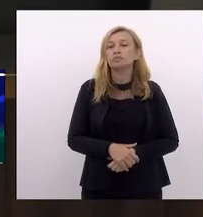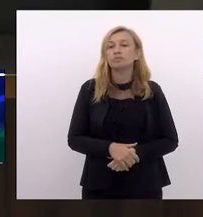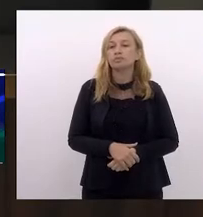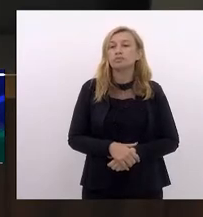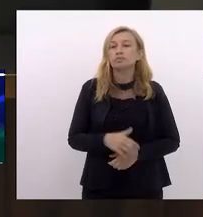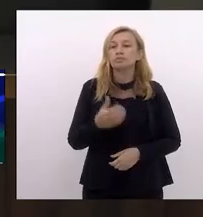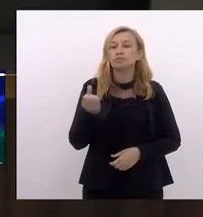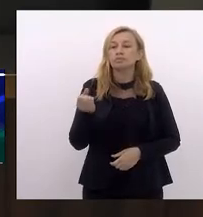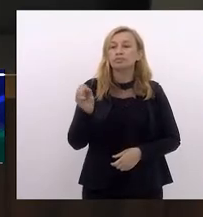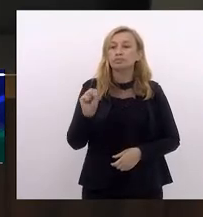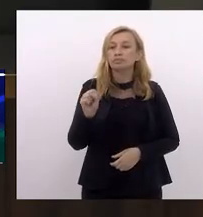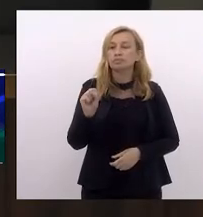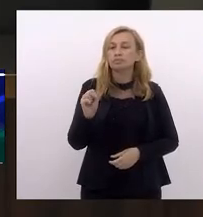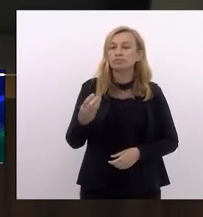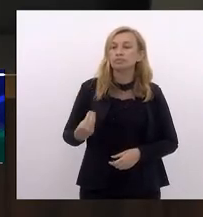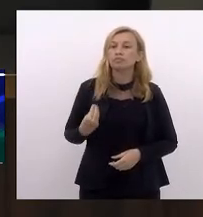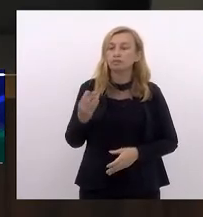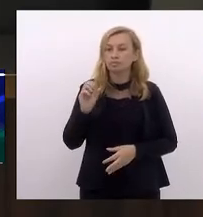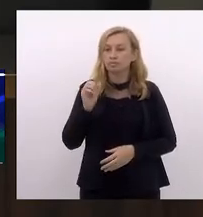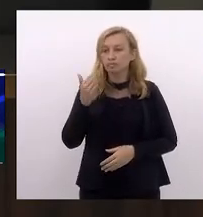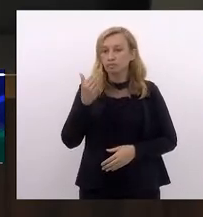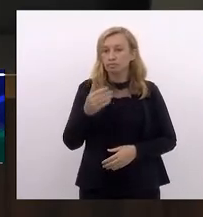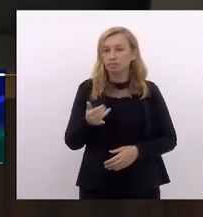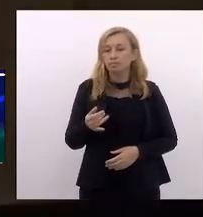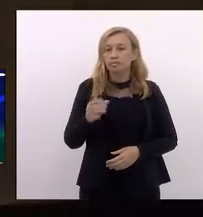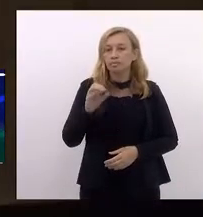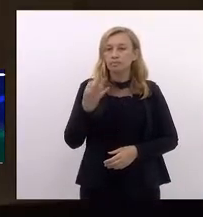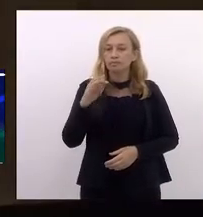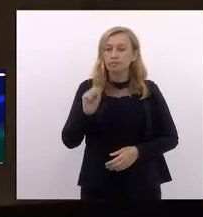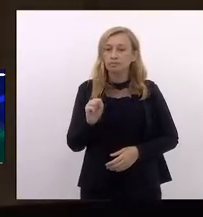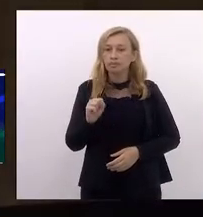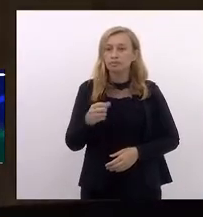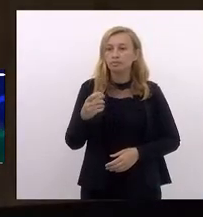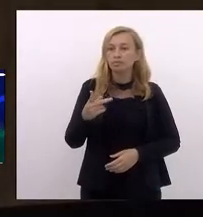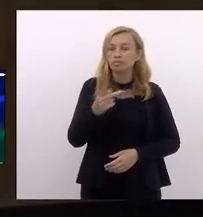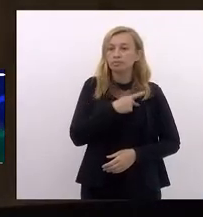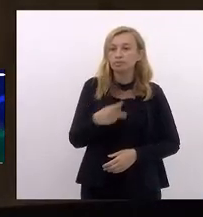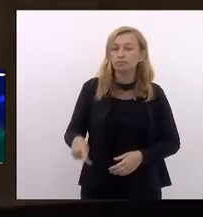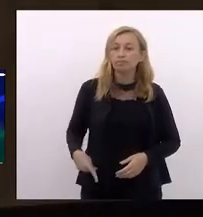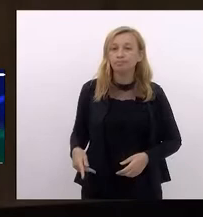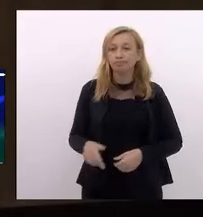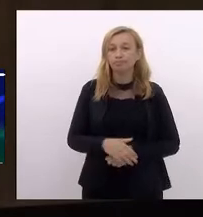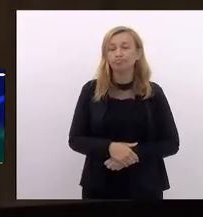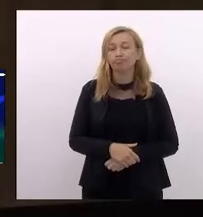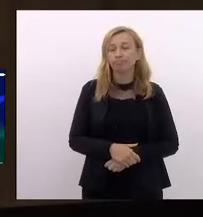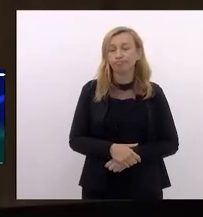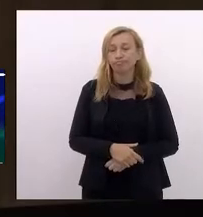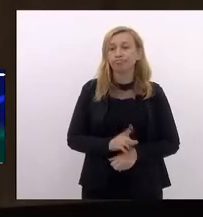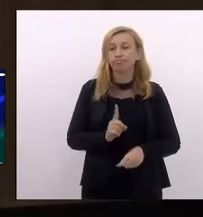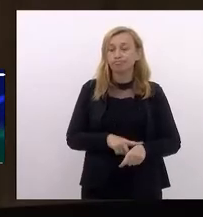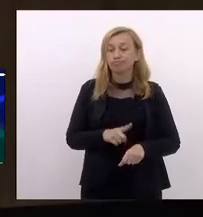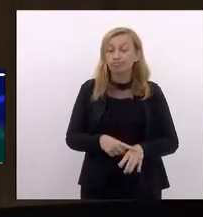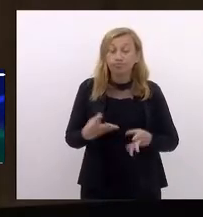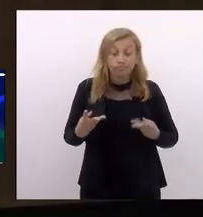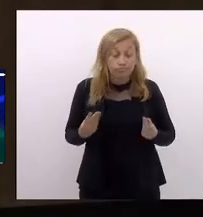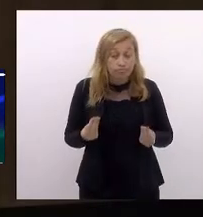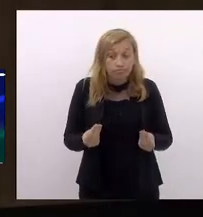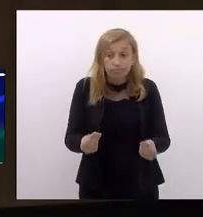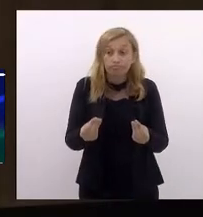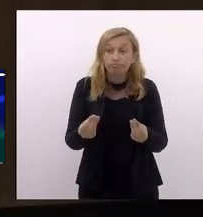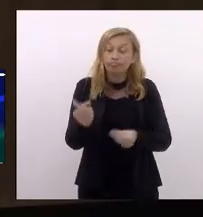68 presente perdão 53 a 15 Deputado chat Presidente é um momento muito delicado